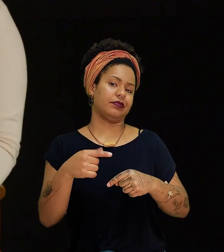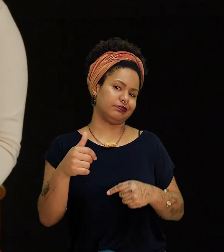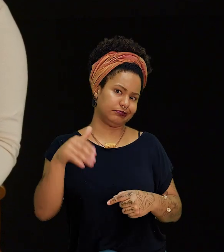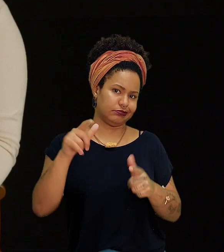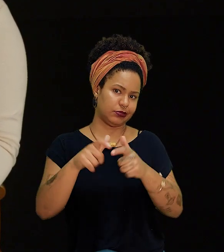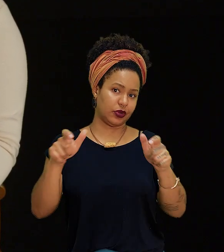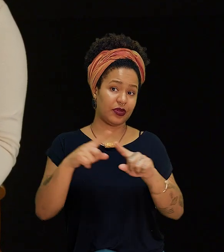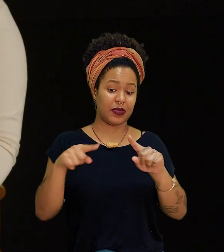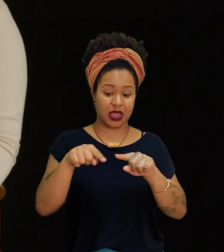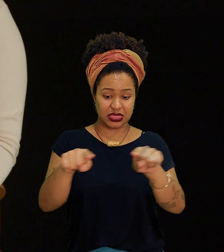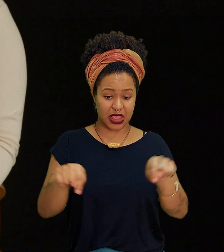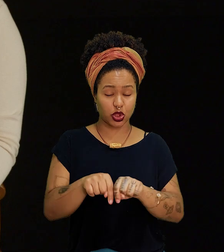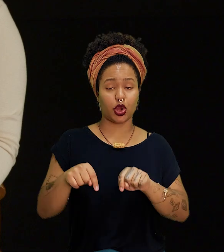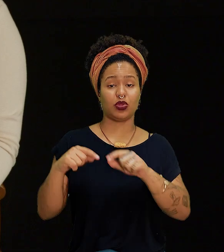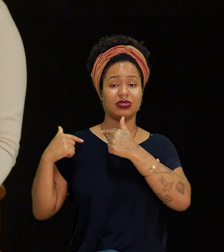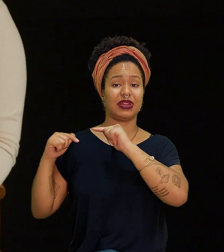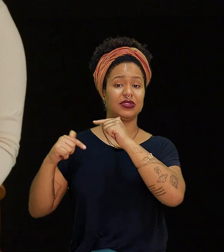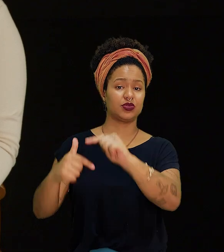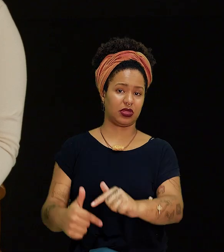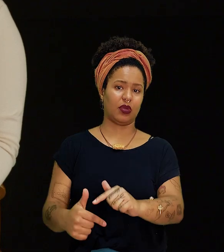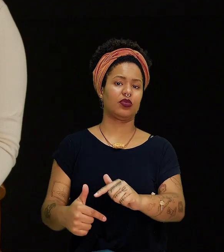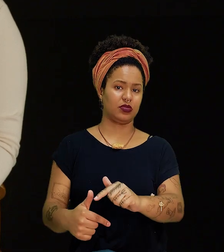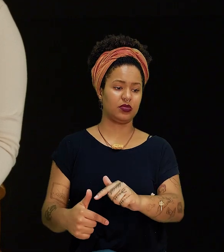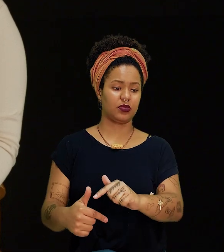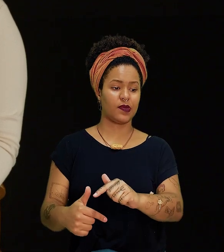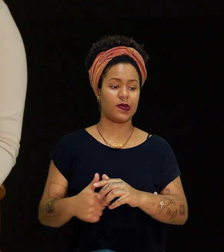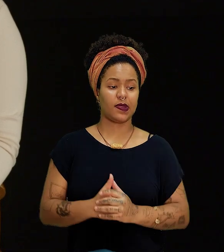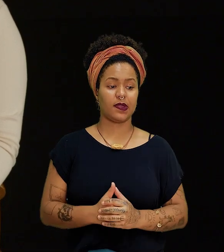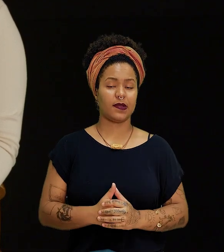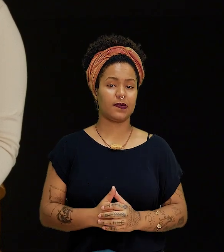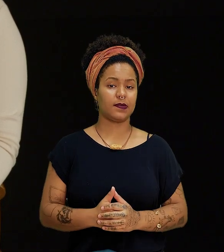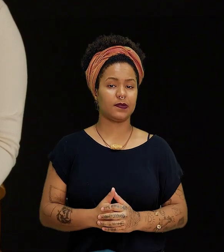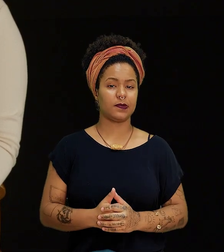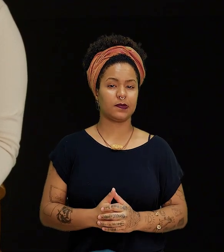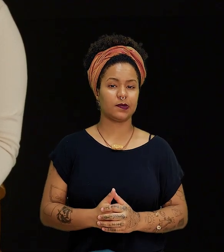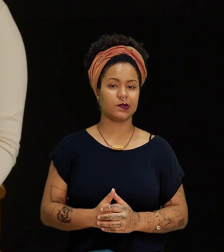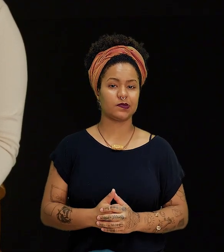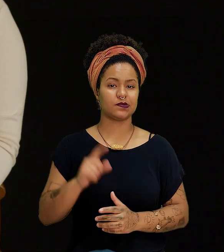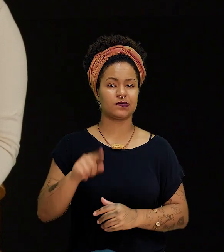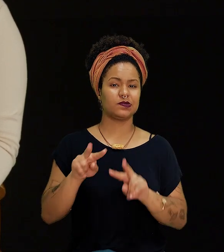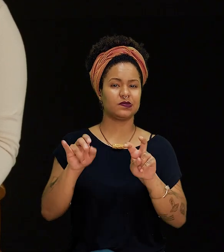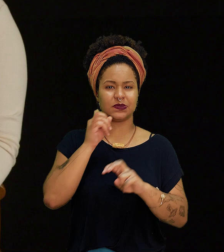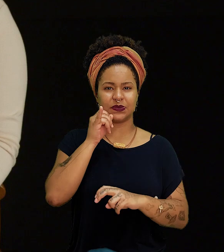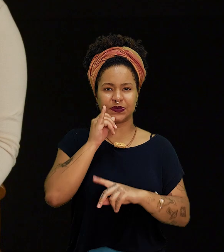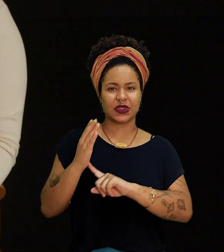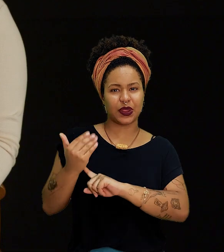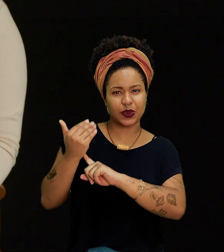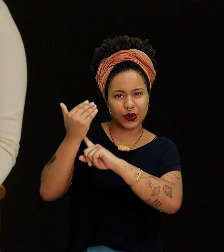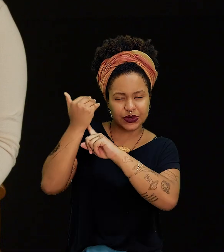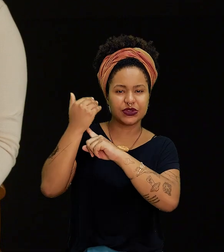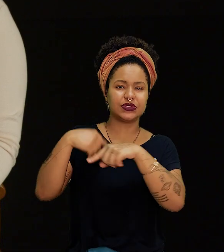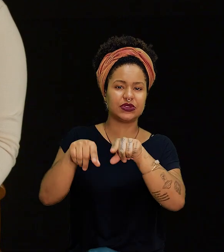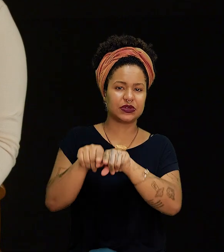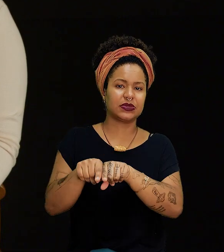pouco mais, que esses territórios tradicionais, onde ainda se vê muito a questão das